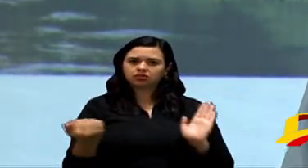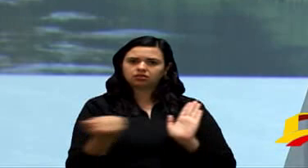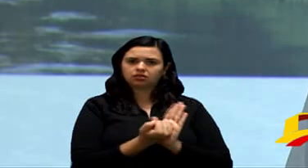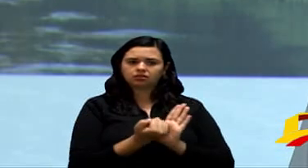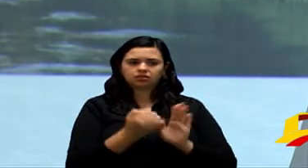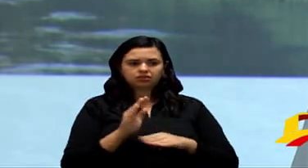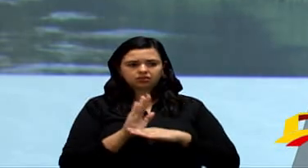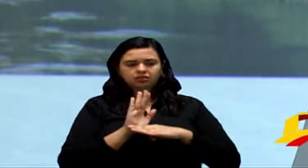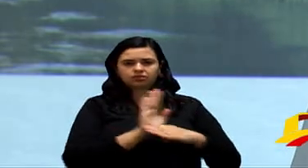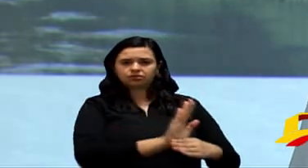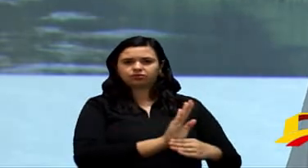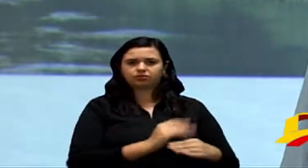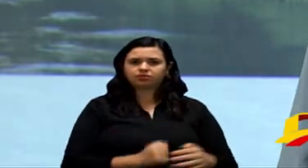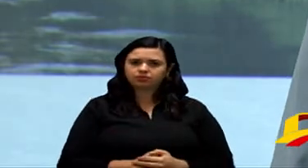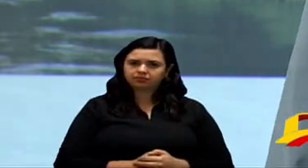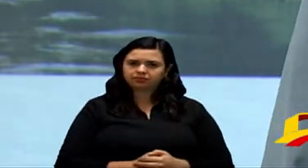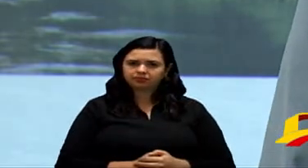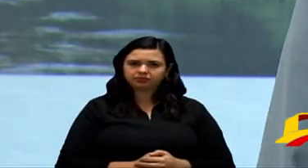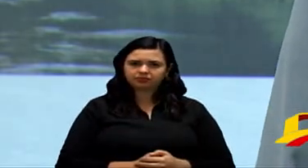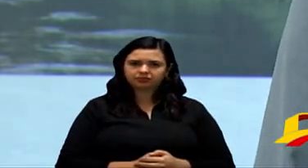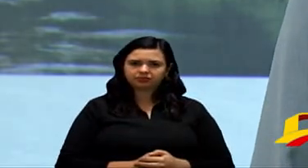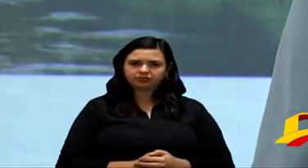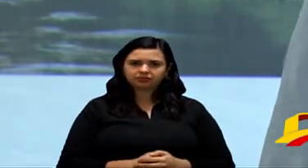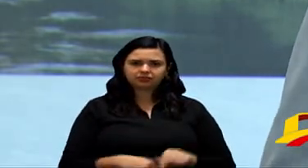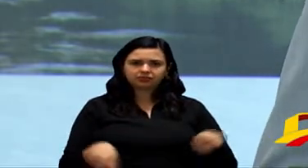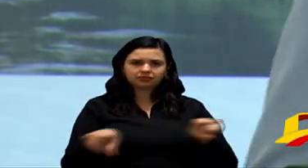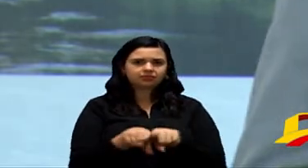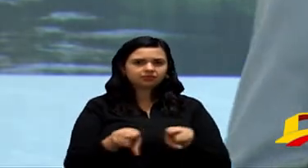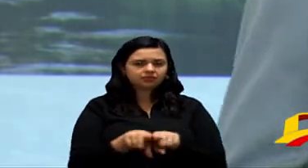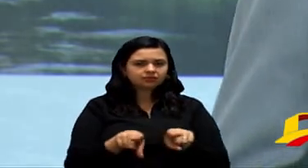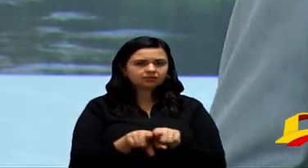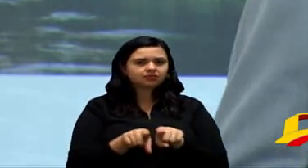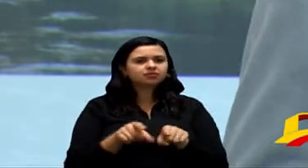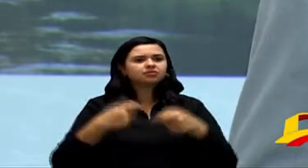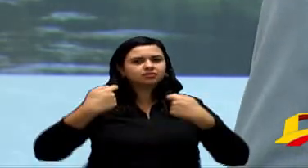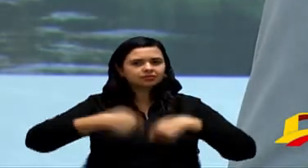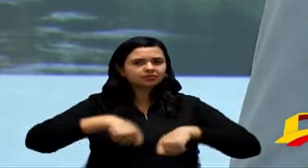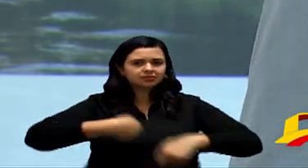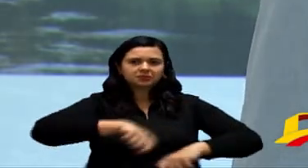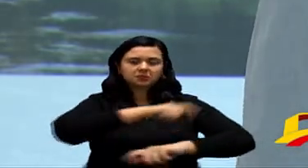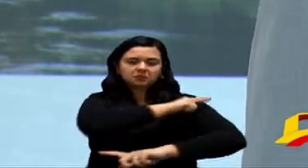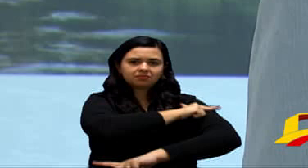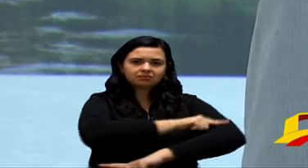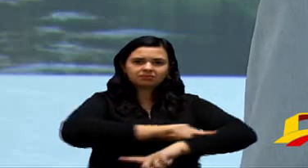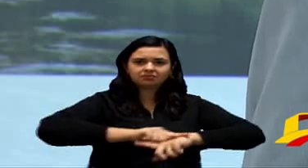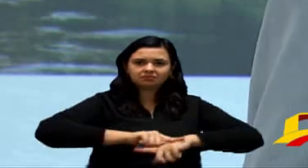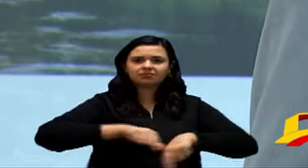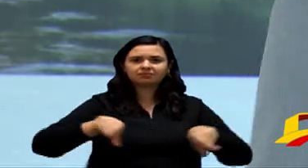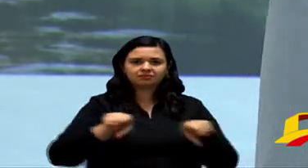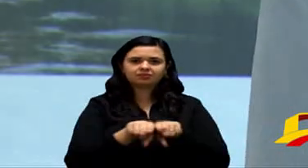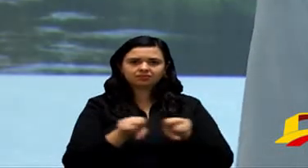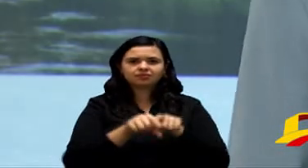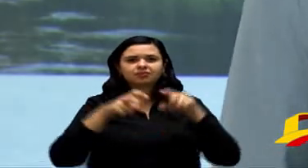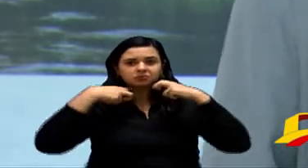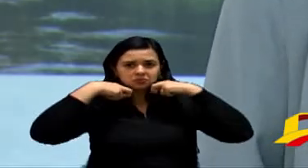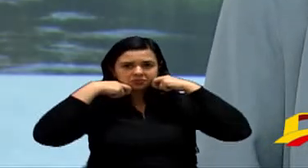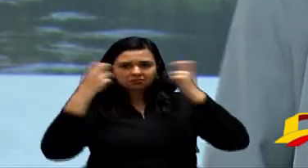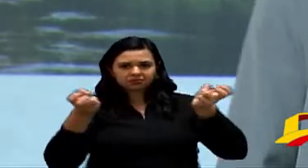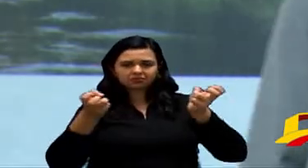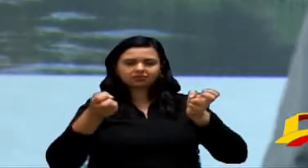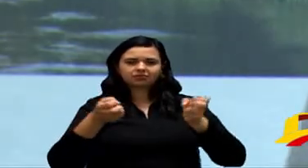Câmara honrou com o título ele tem que ter respeito ele tem que ter vergonha